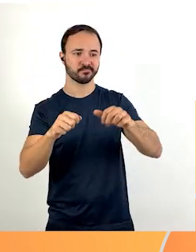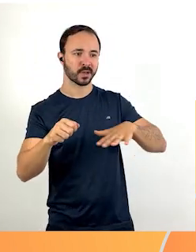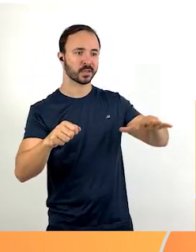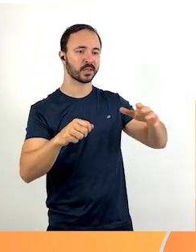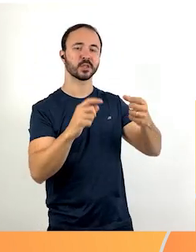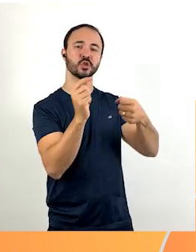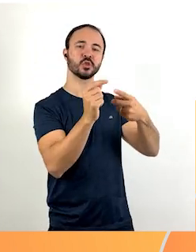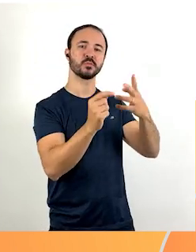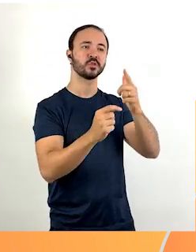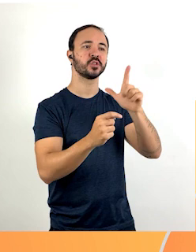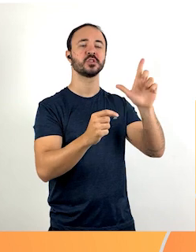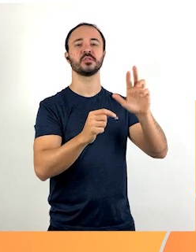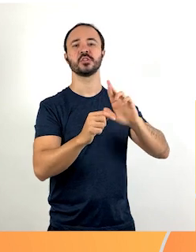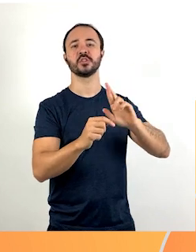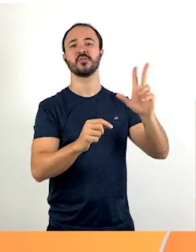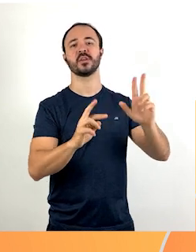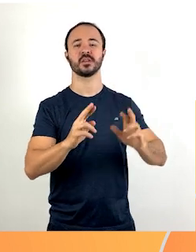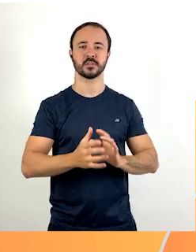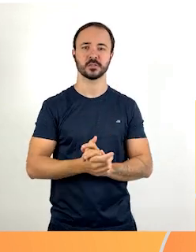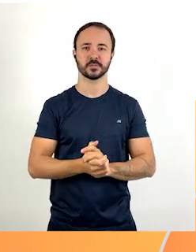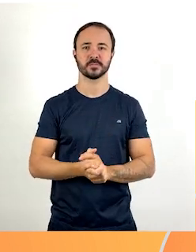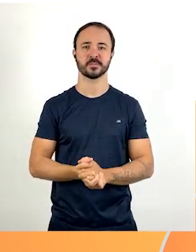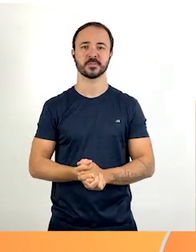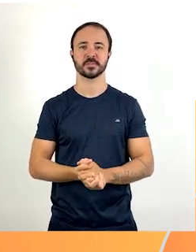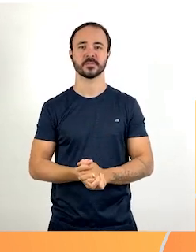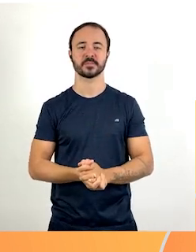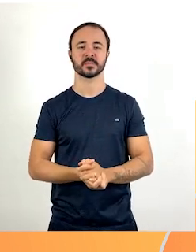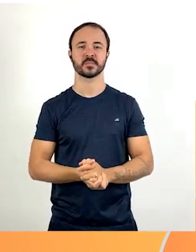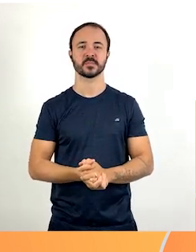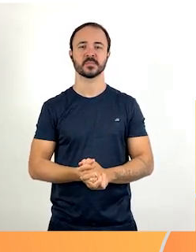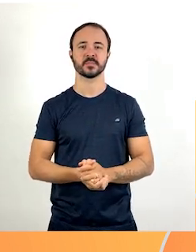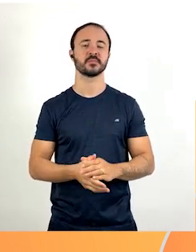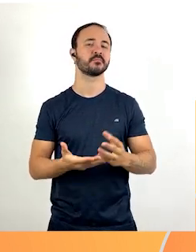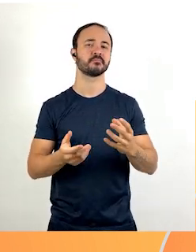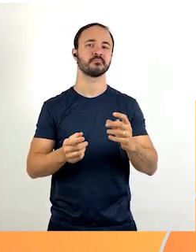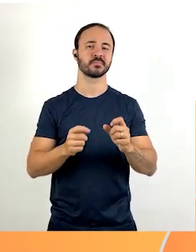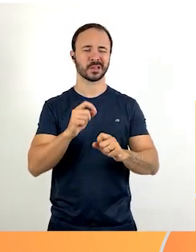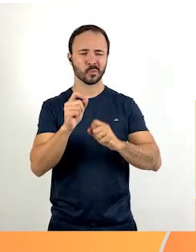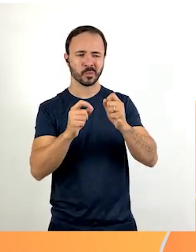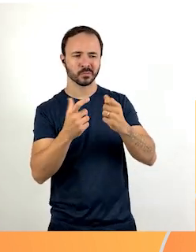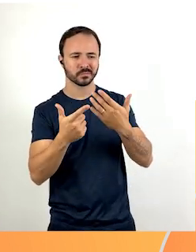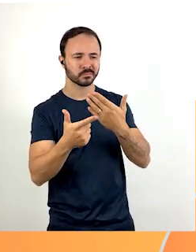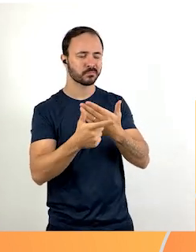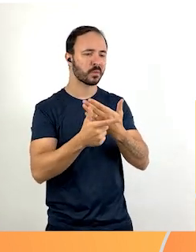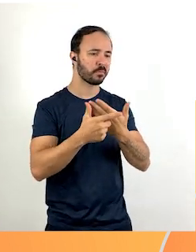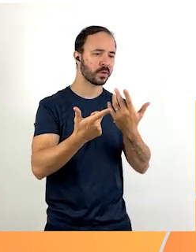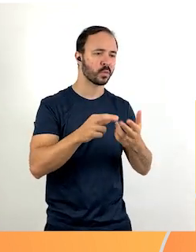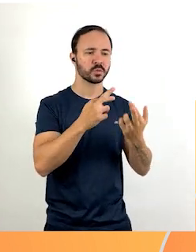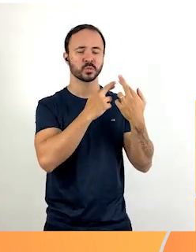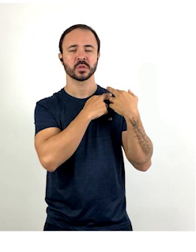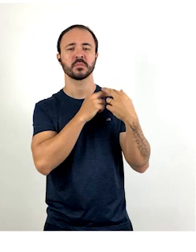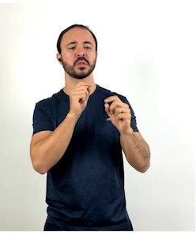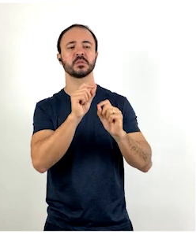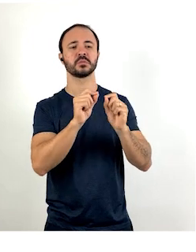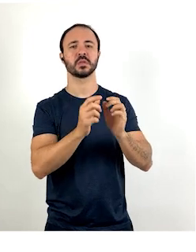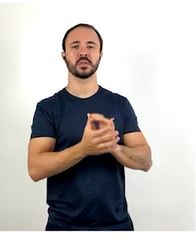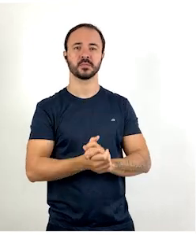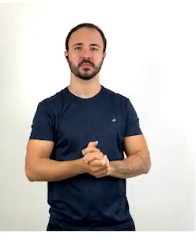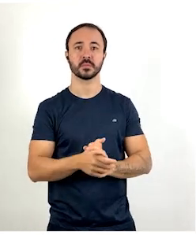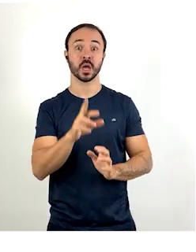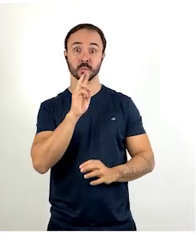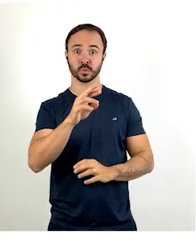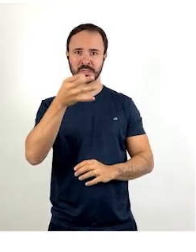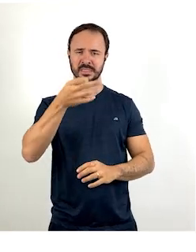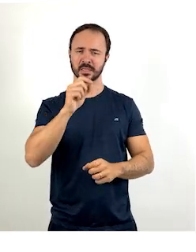Interromper o fluxo de corrente elétrica, ou letra D. Armazenar cargas elétricas. Qual é a função de um receptor? Qual é